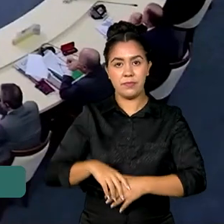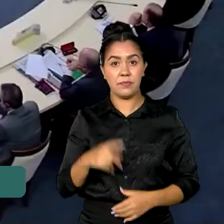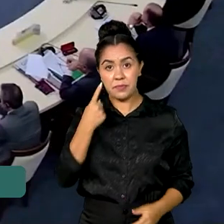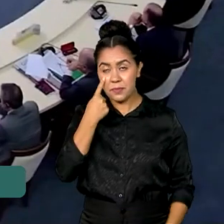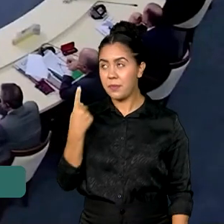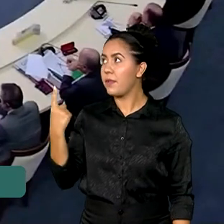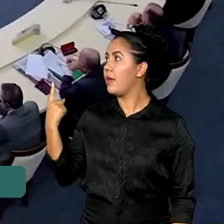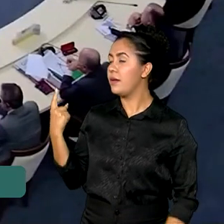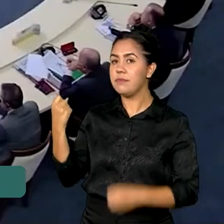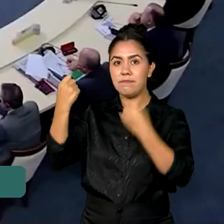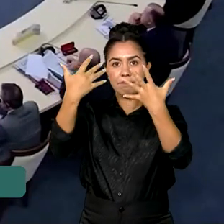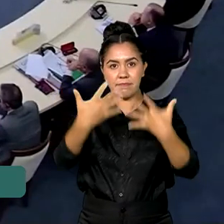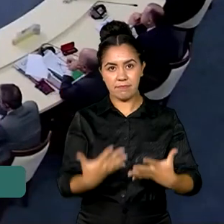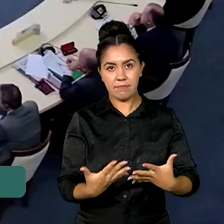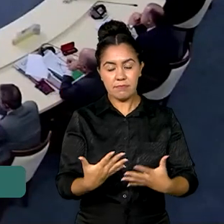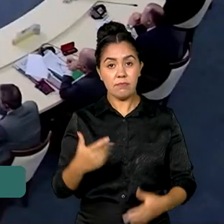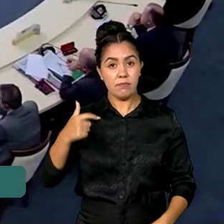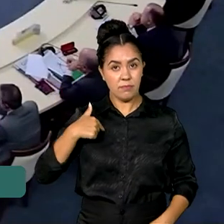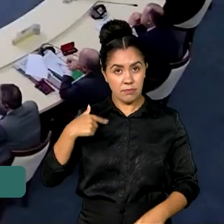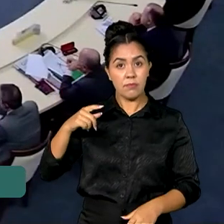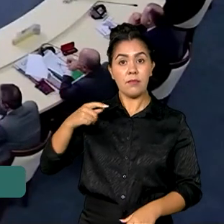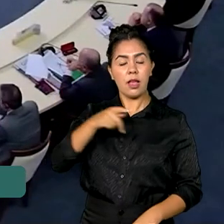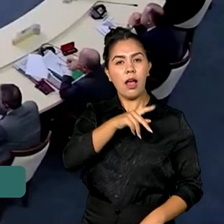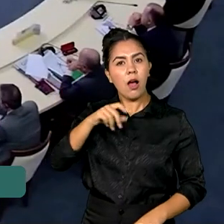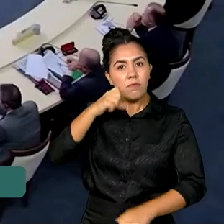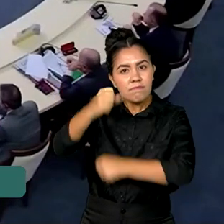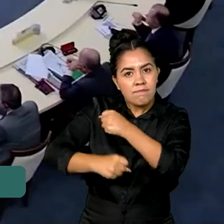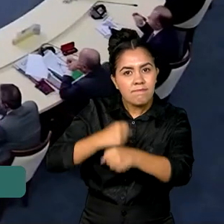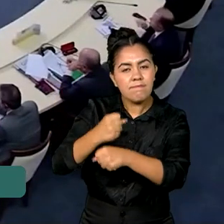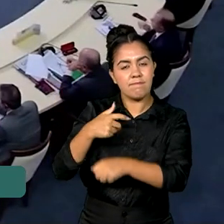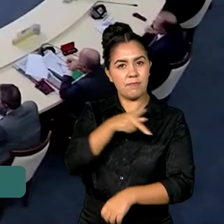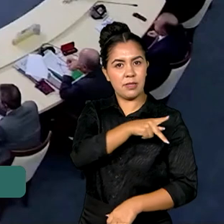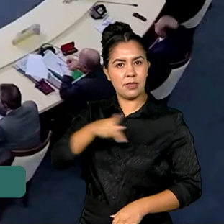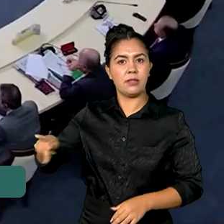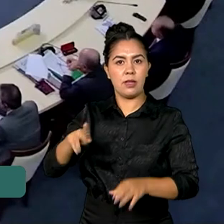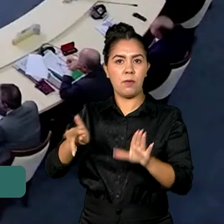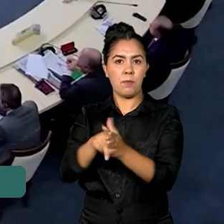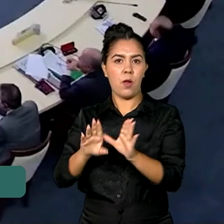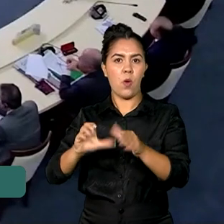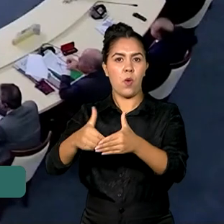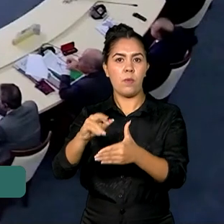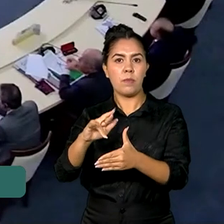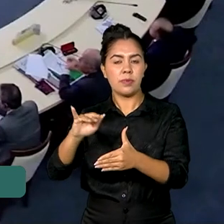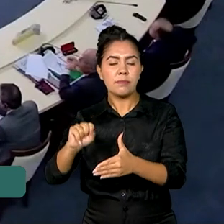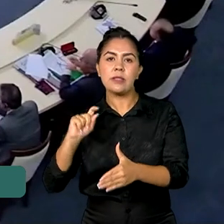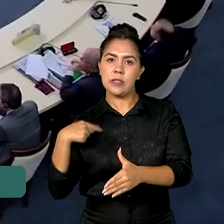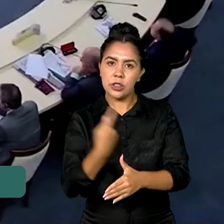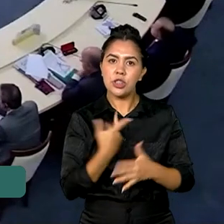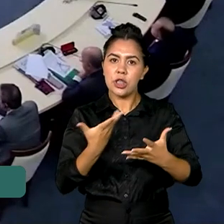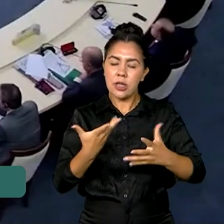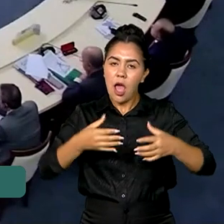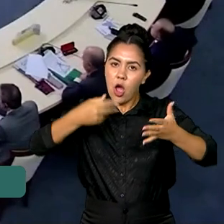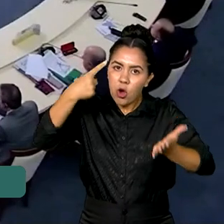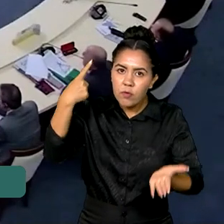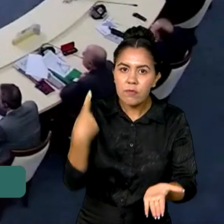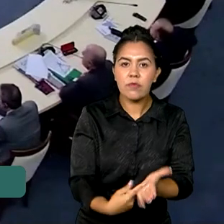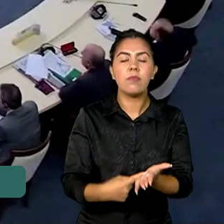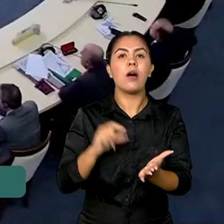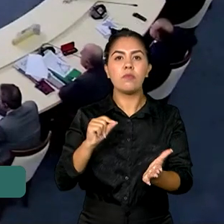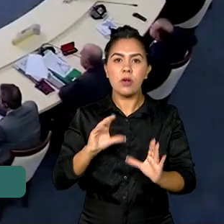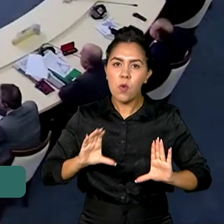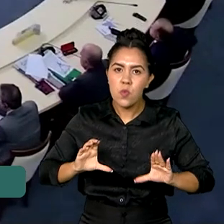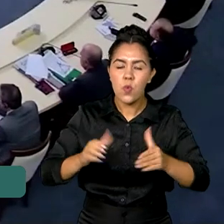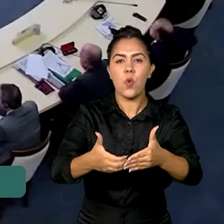Na presidência brasileira dos BRICS, queremos reafirmar a vocação do bloco na luta por um mundo multipolar e